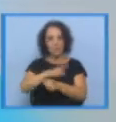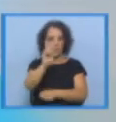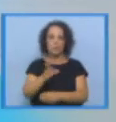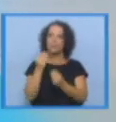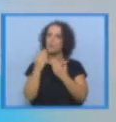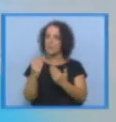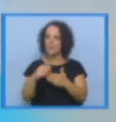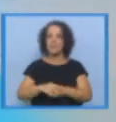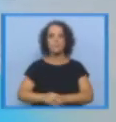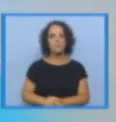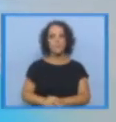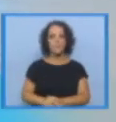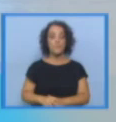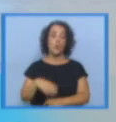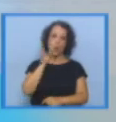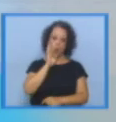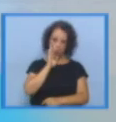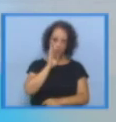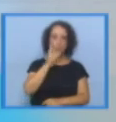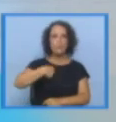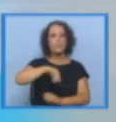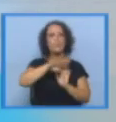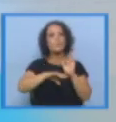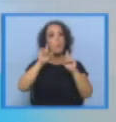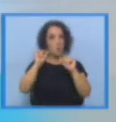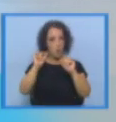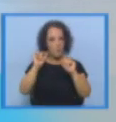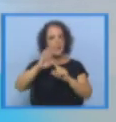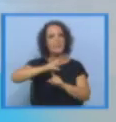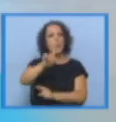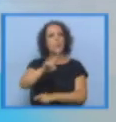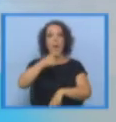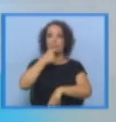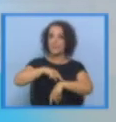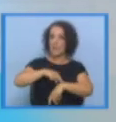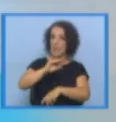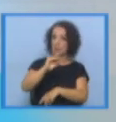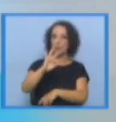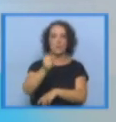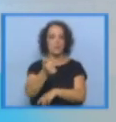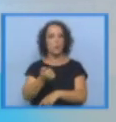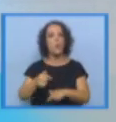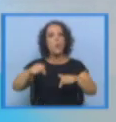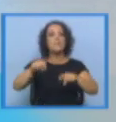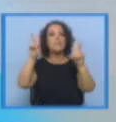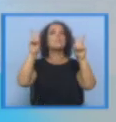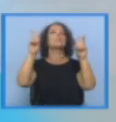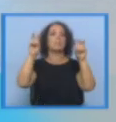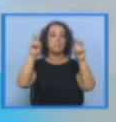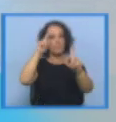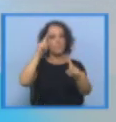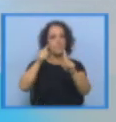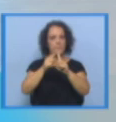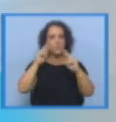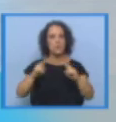Muito obrigado. Mais logo, a nossa edição rádio passa na Antena 1, quando forem 22h45. Hoje, em torno do tema das jornadas